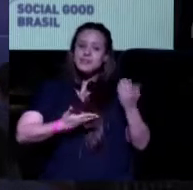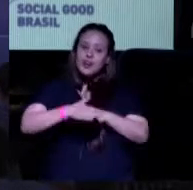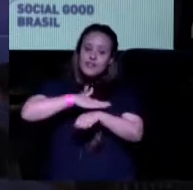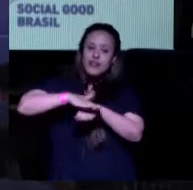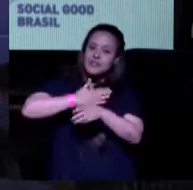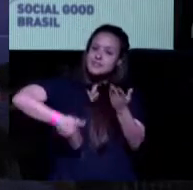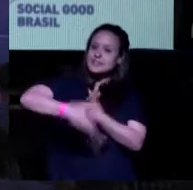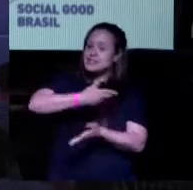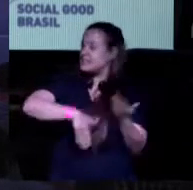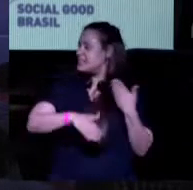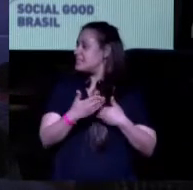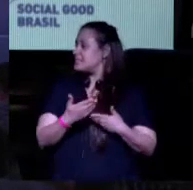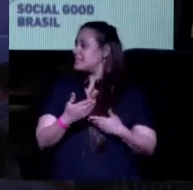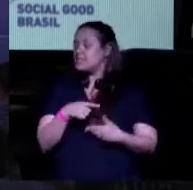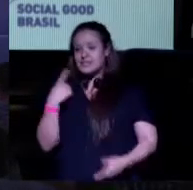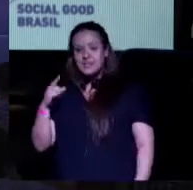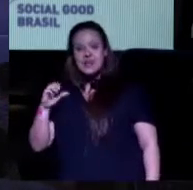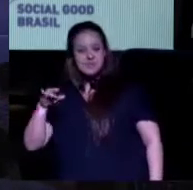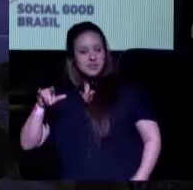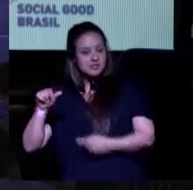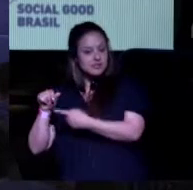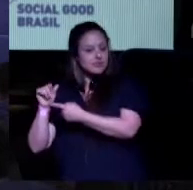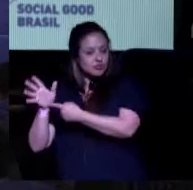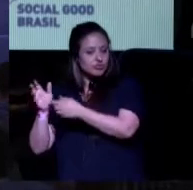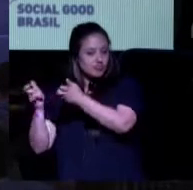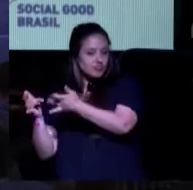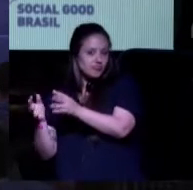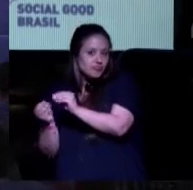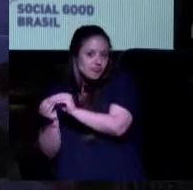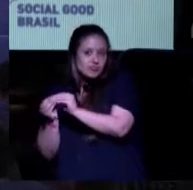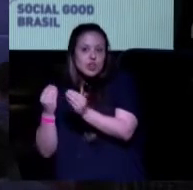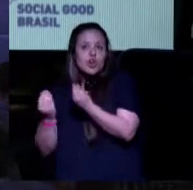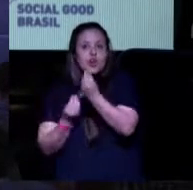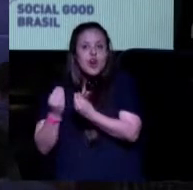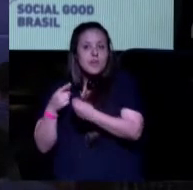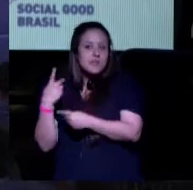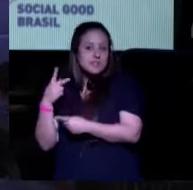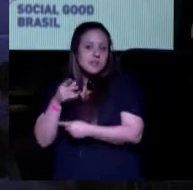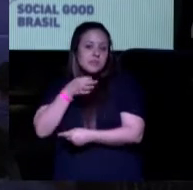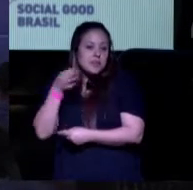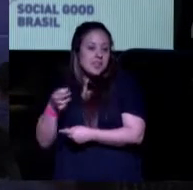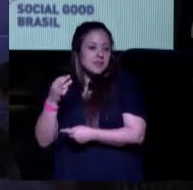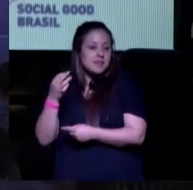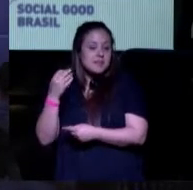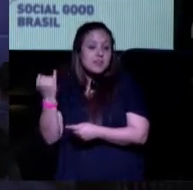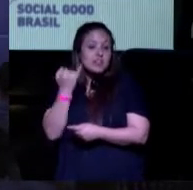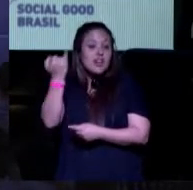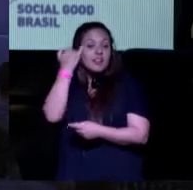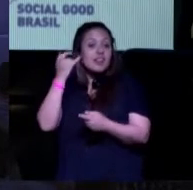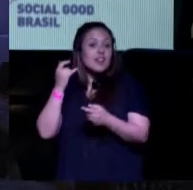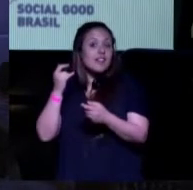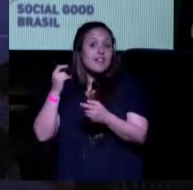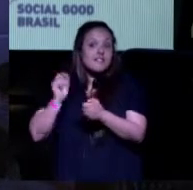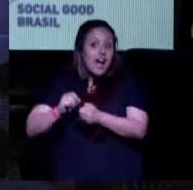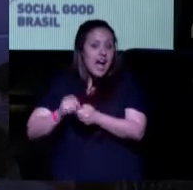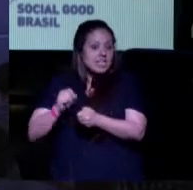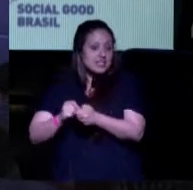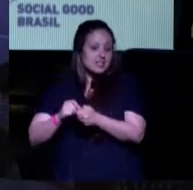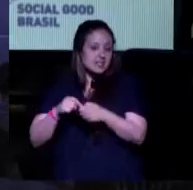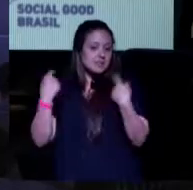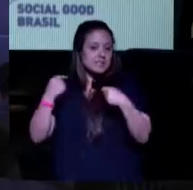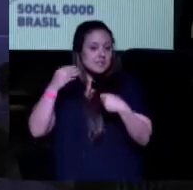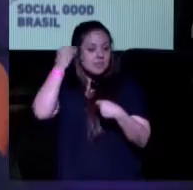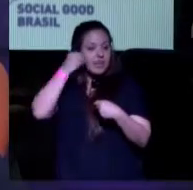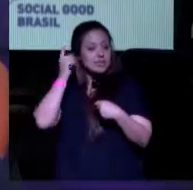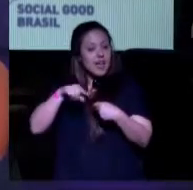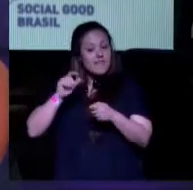agora camila trouxe um outro ponto né da importância do fazer fazer com a mão com a experiência né e fala um pouquinho